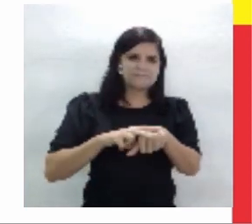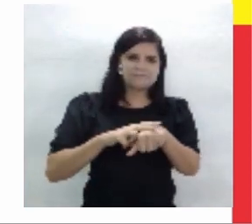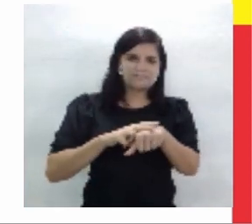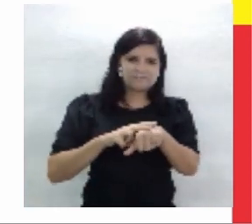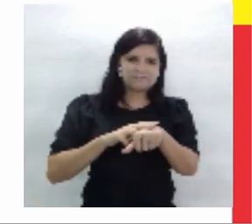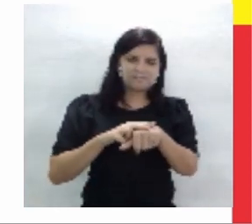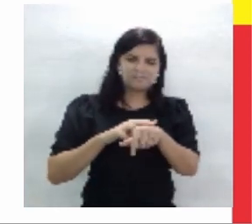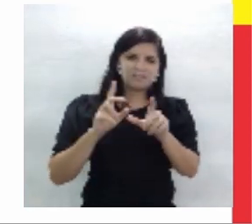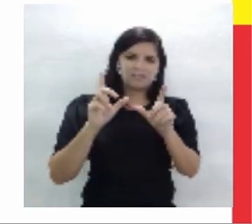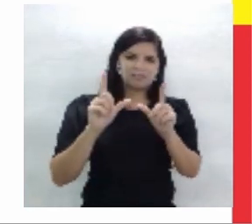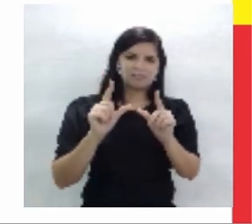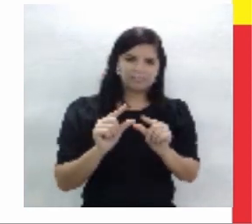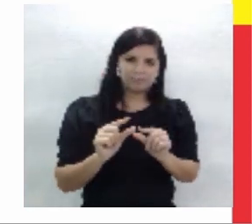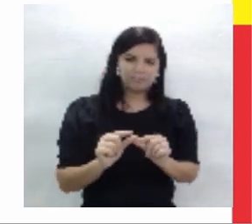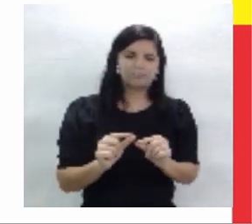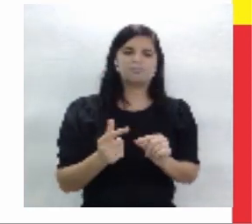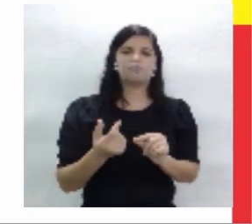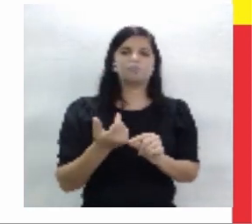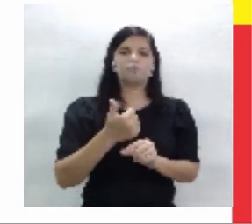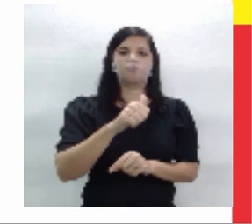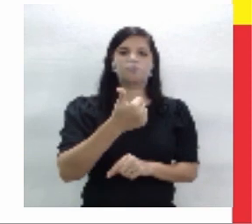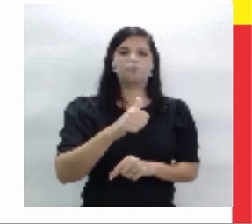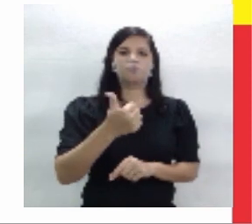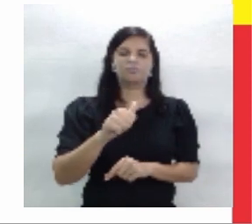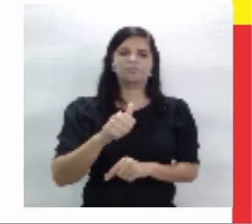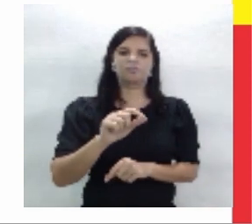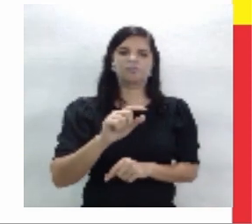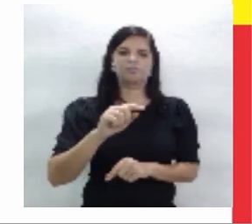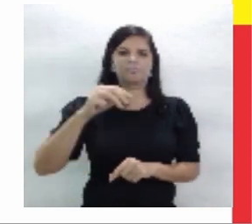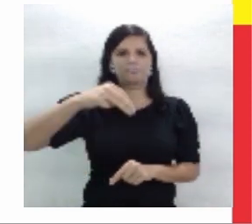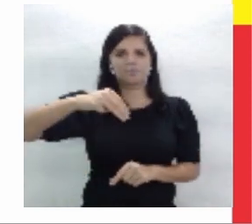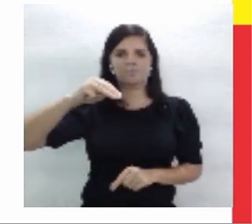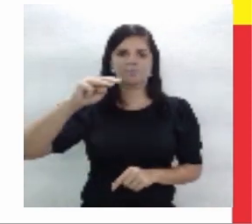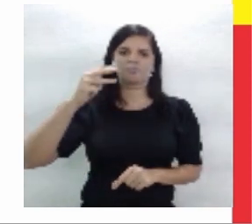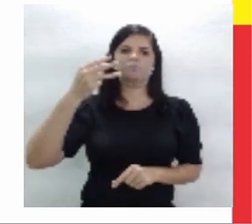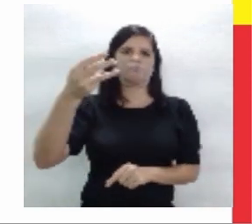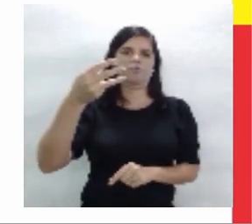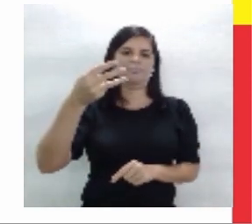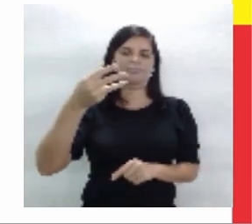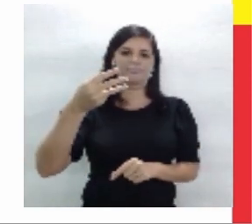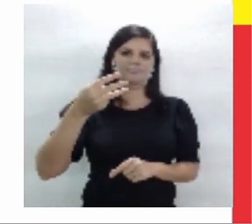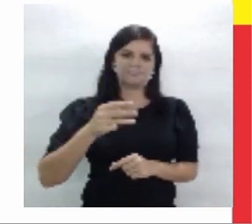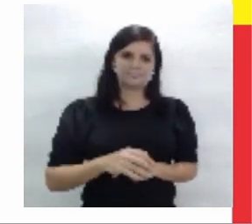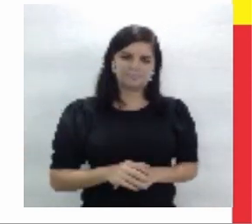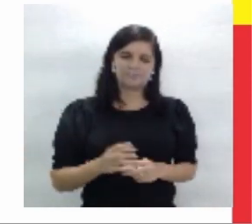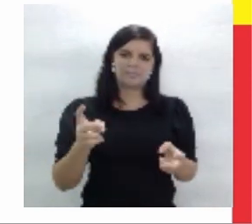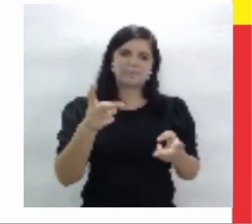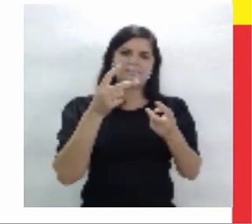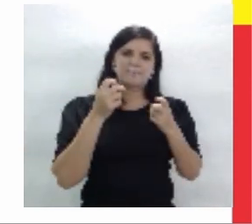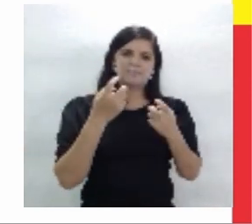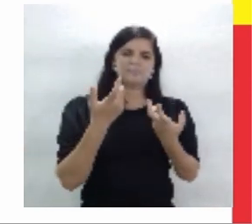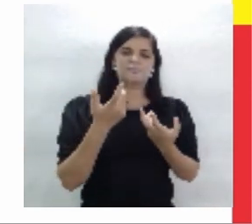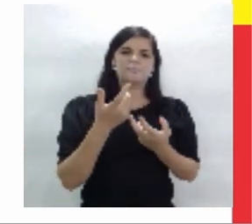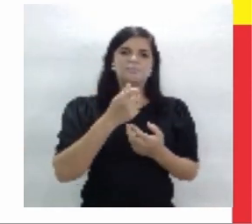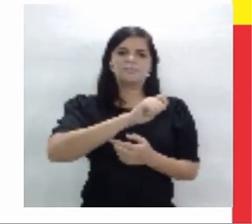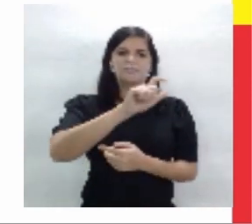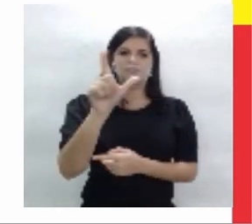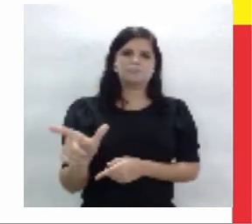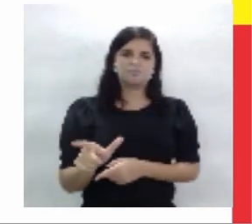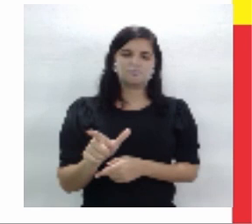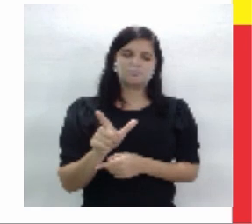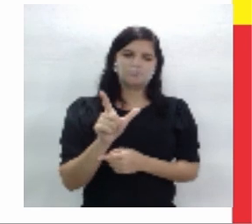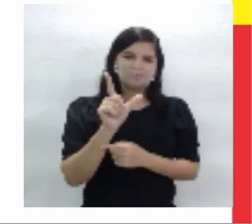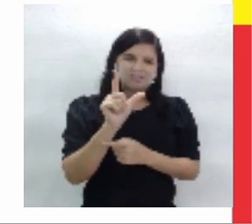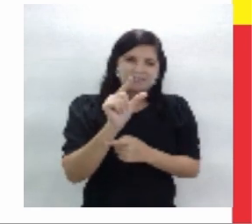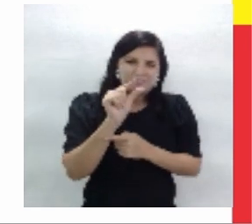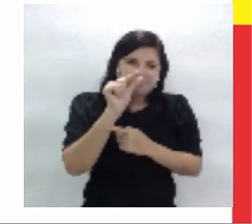de 11 mil litros d'água, 11 mil metros cúbicos de água. Tá? Vocês observam que a parte azul já